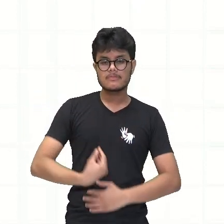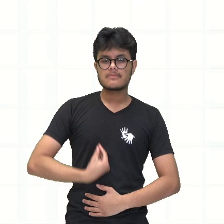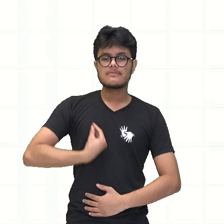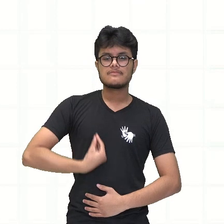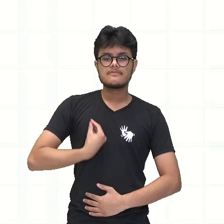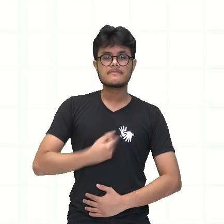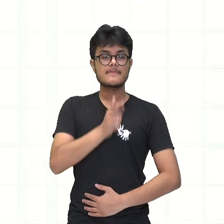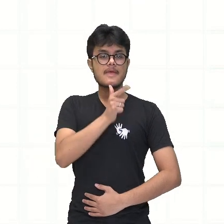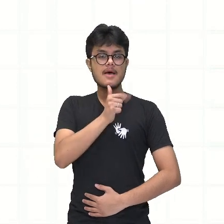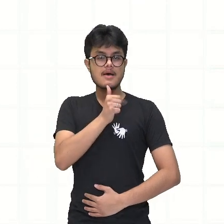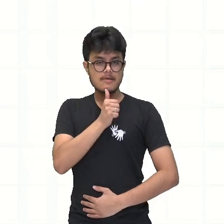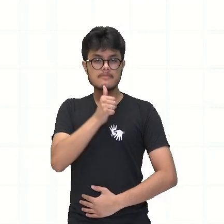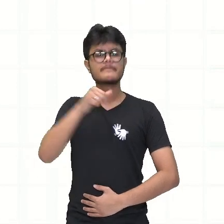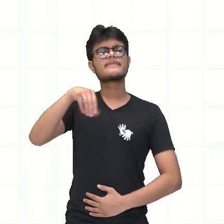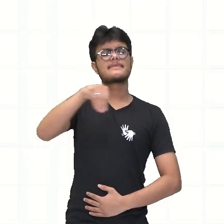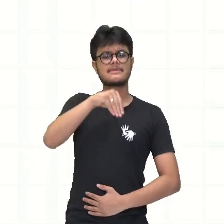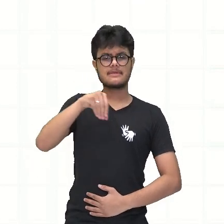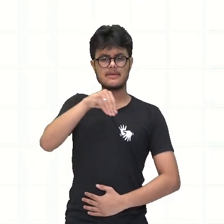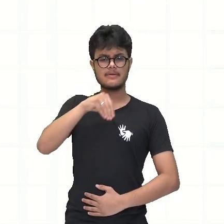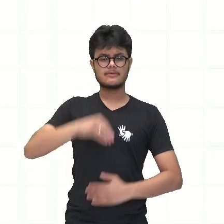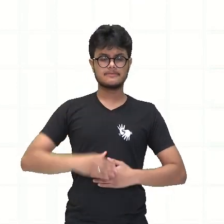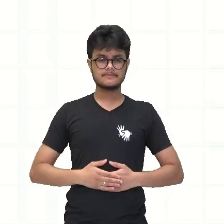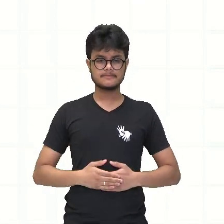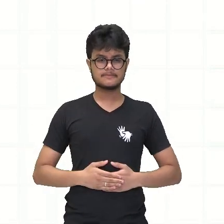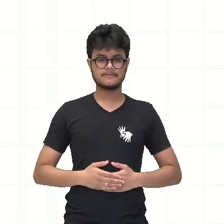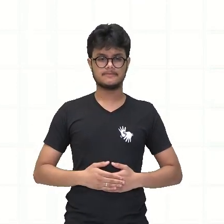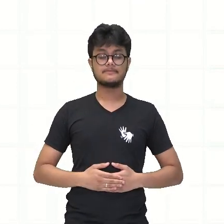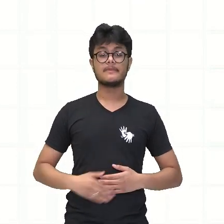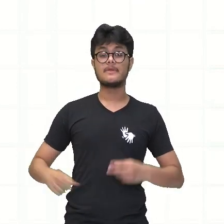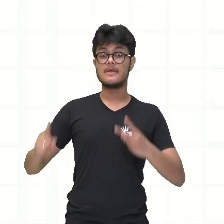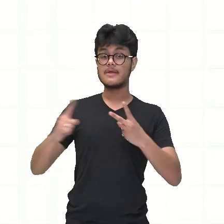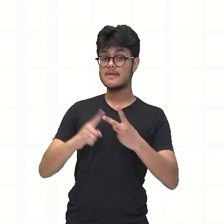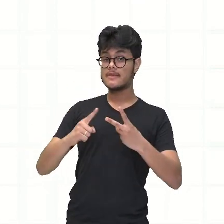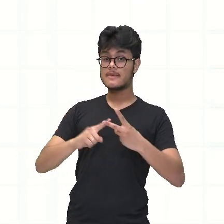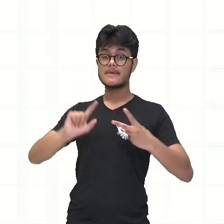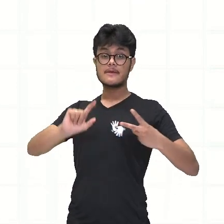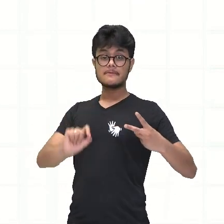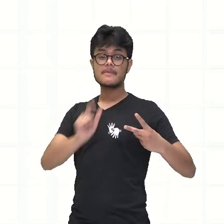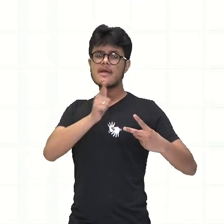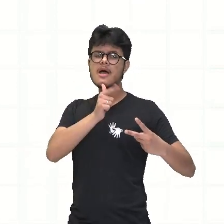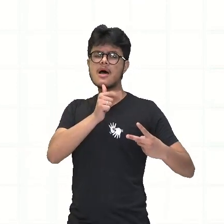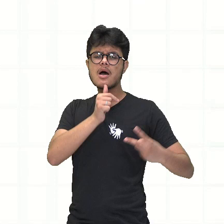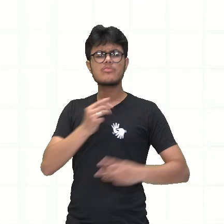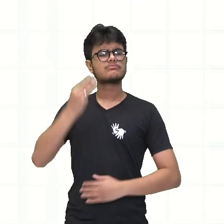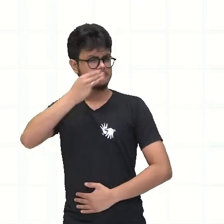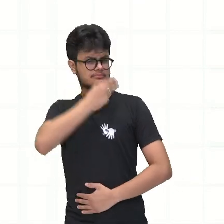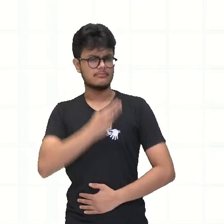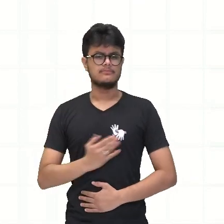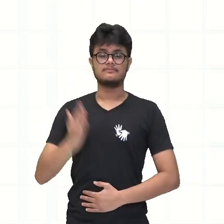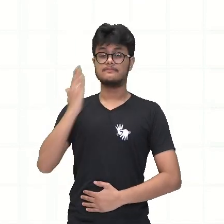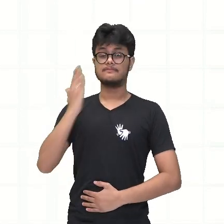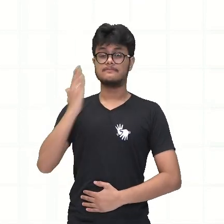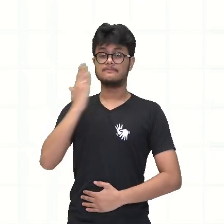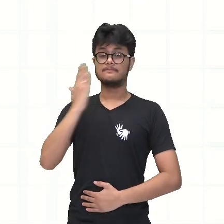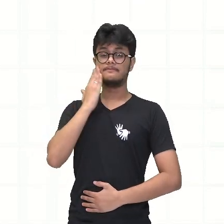água, que é salgada. E também temos água doce, que eles